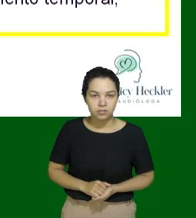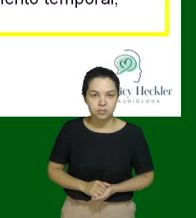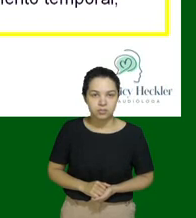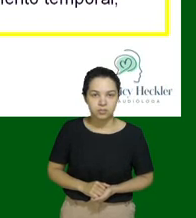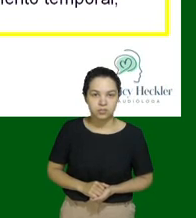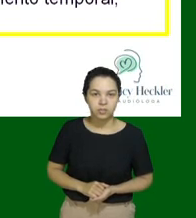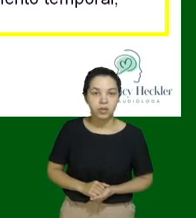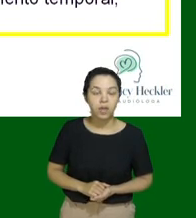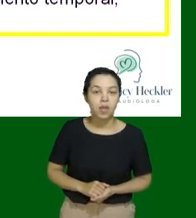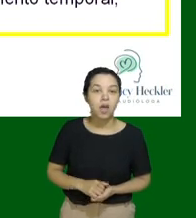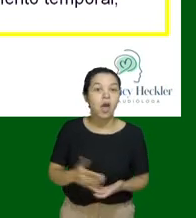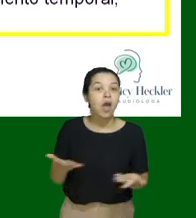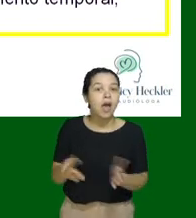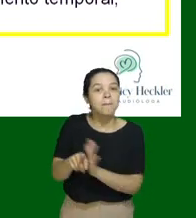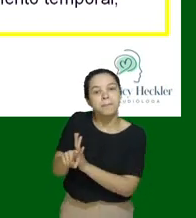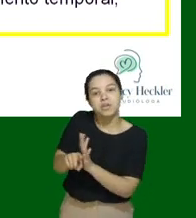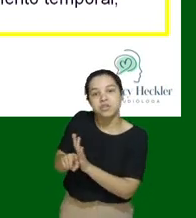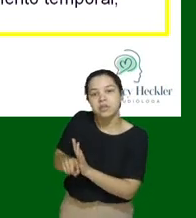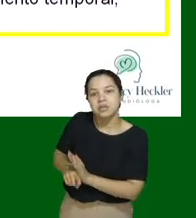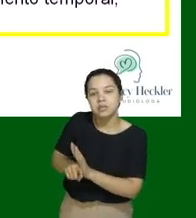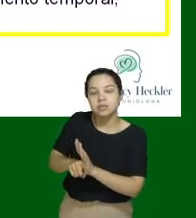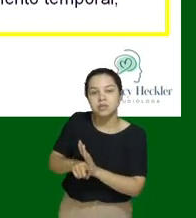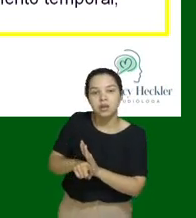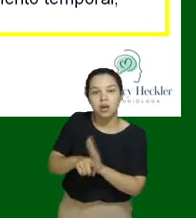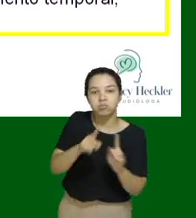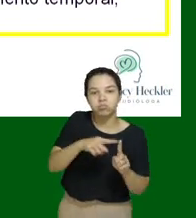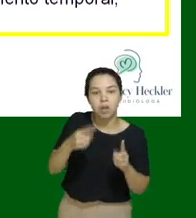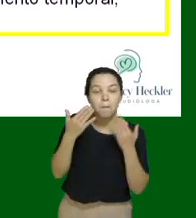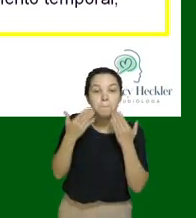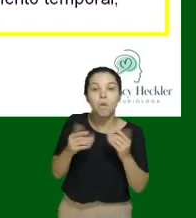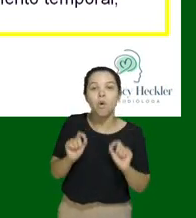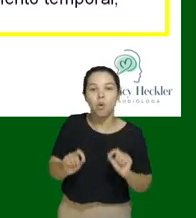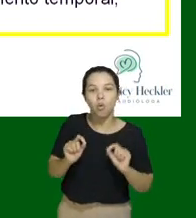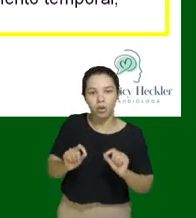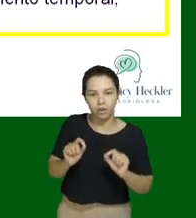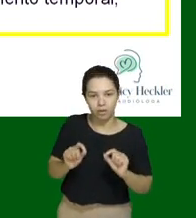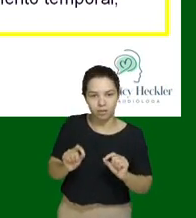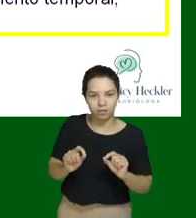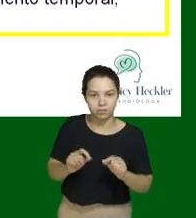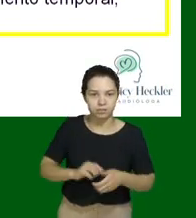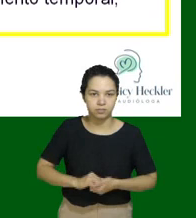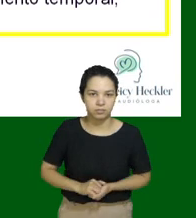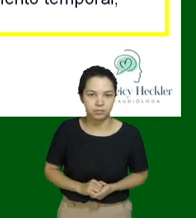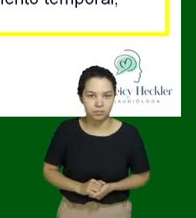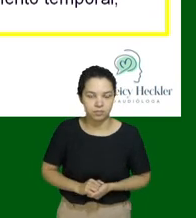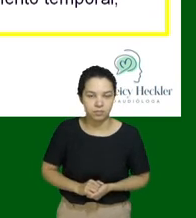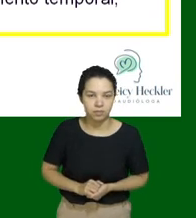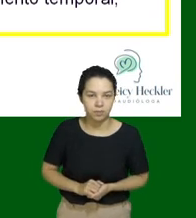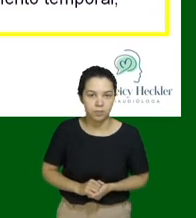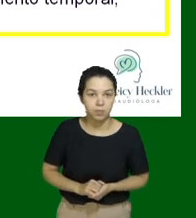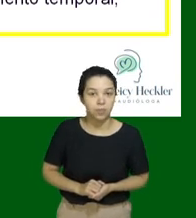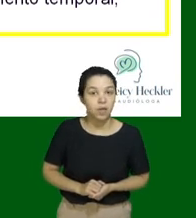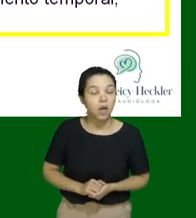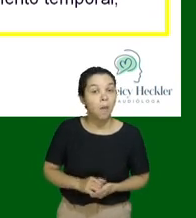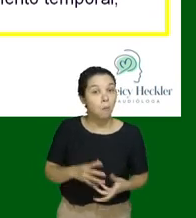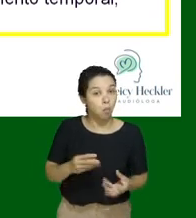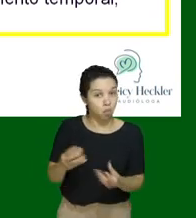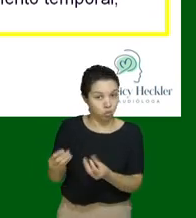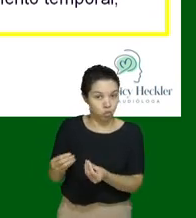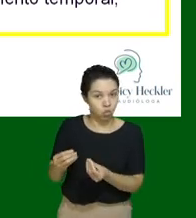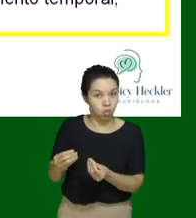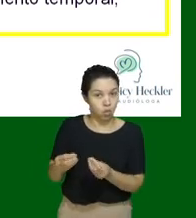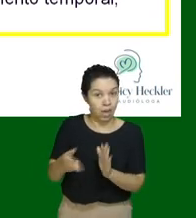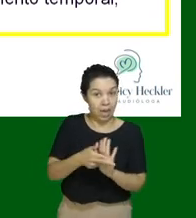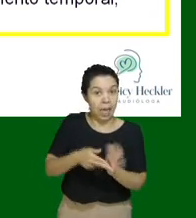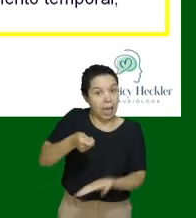Aí, o que, que as pesquisas nos mostram com relação a essa relação? Em geral, não é uma regra,